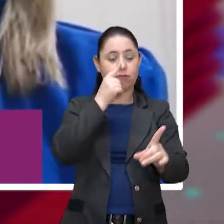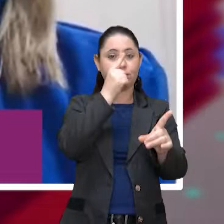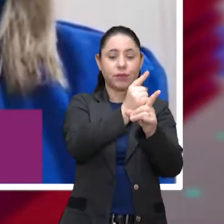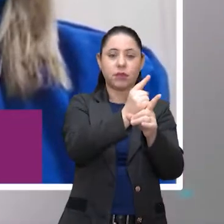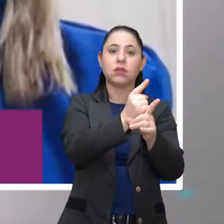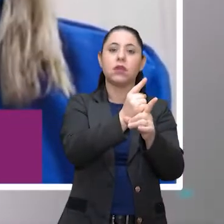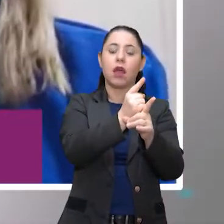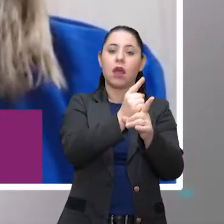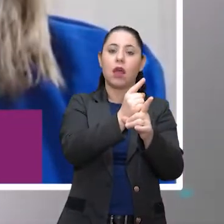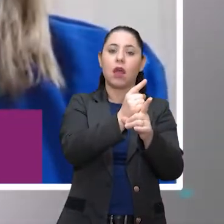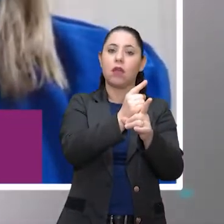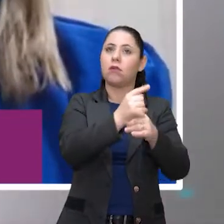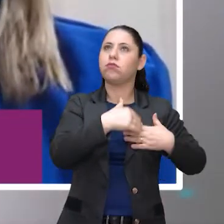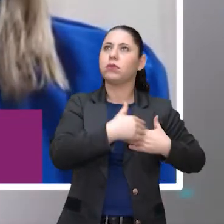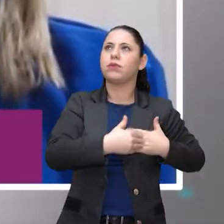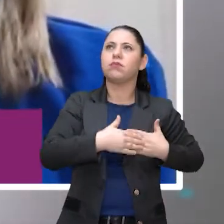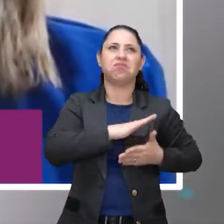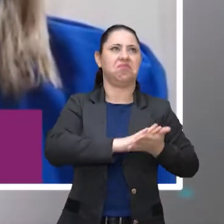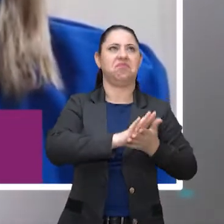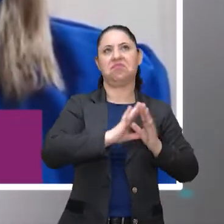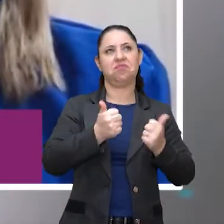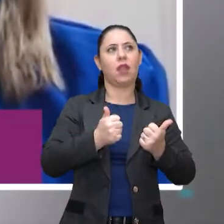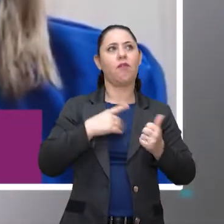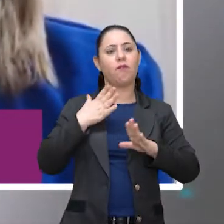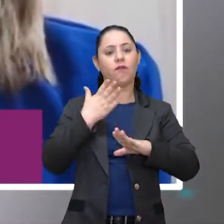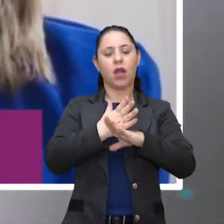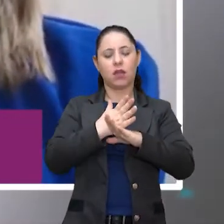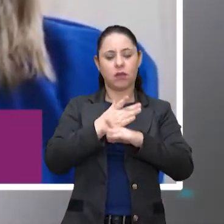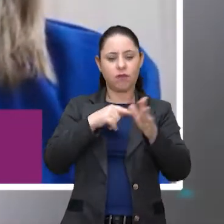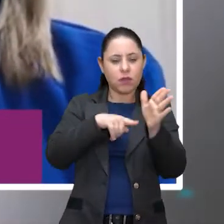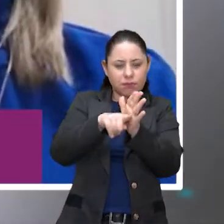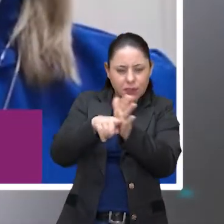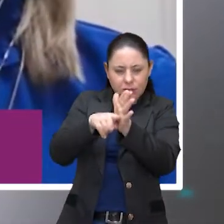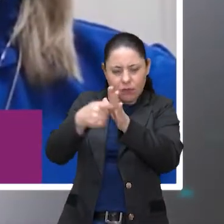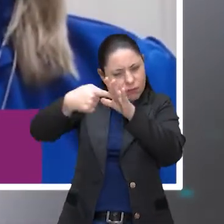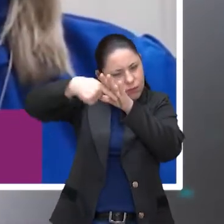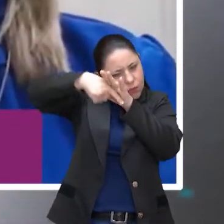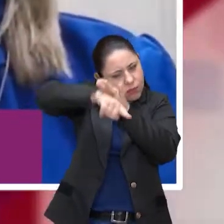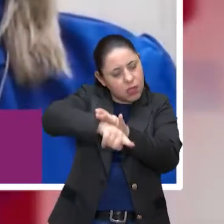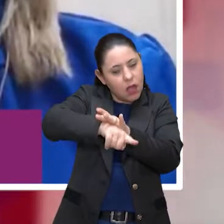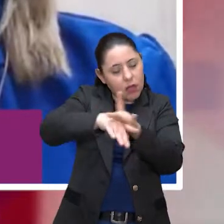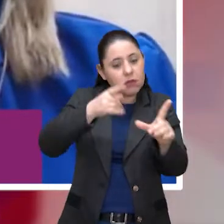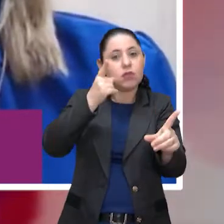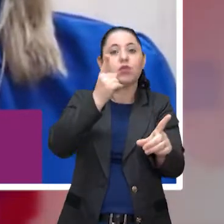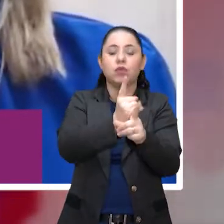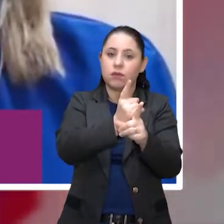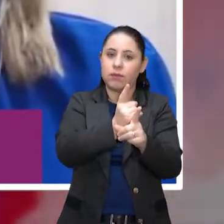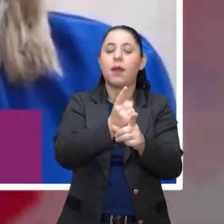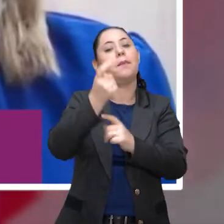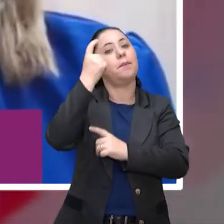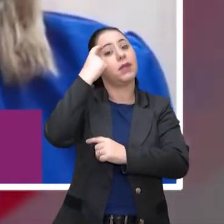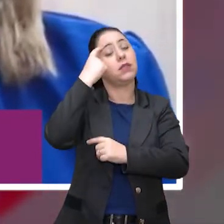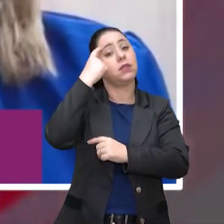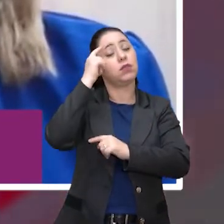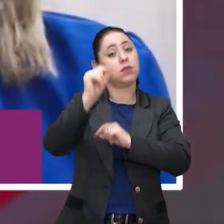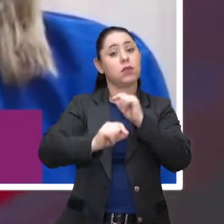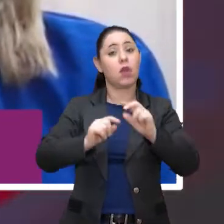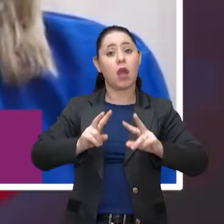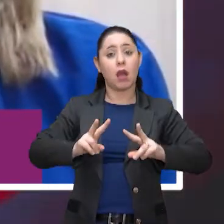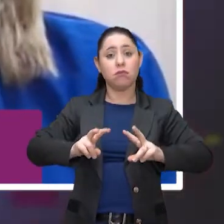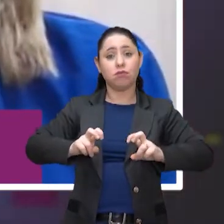palpáveis. Mas pensando naquilo que a mulher sinta, o câncer de mama, na maioria das